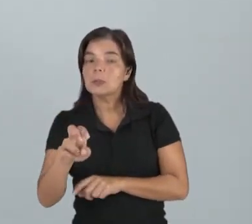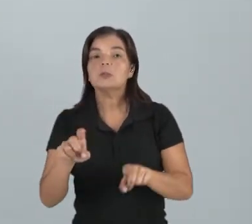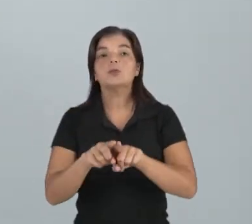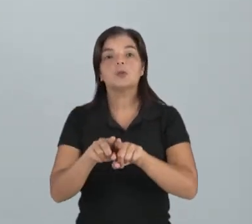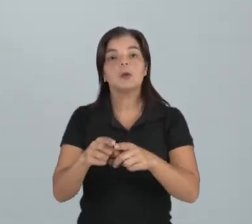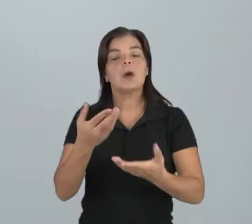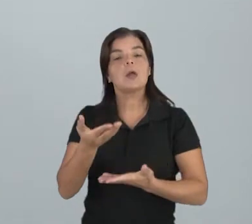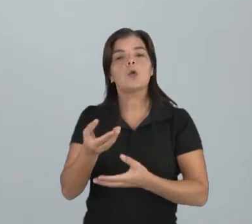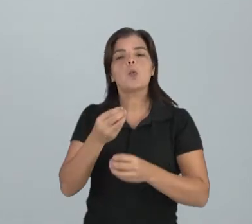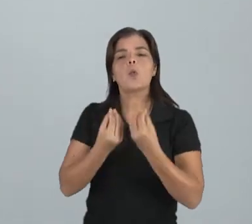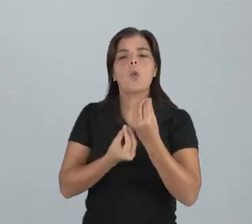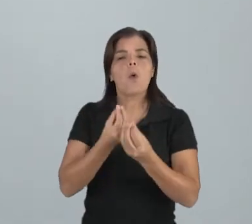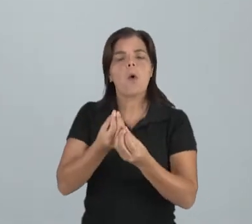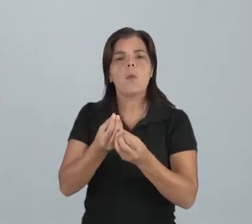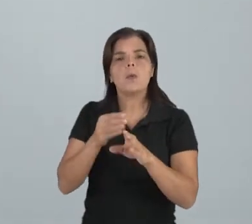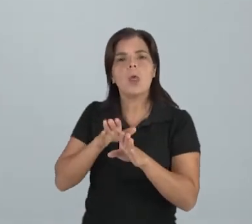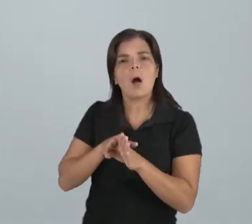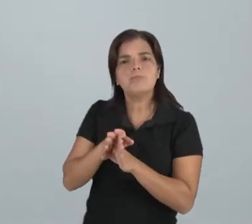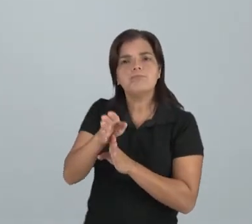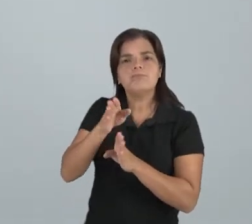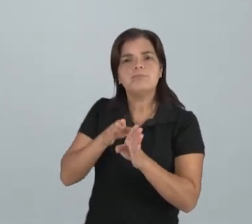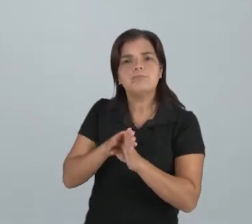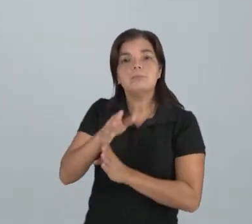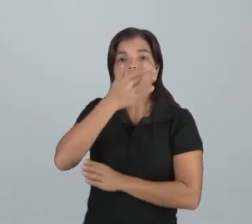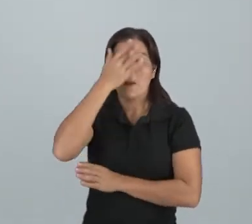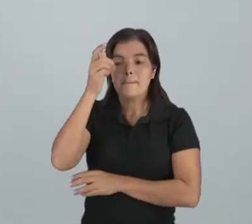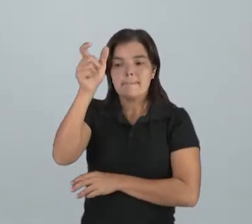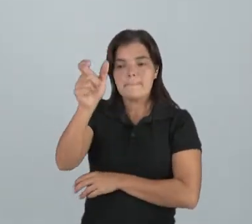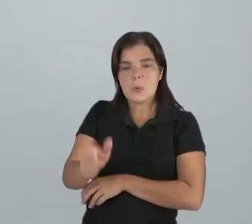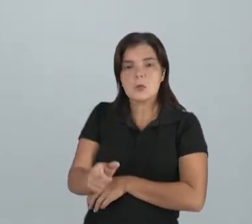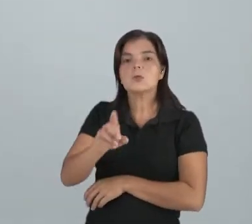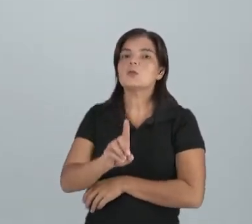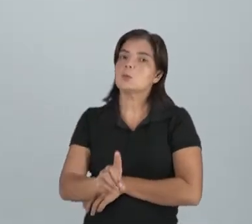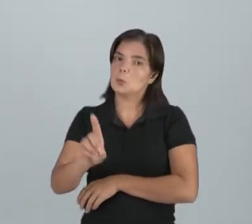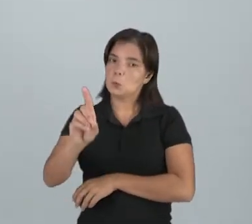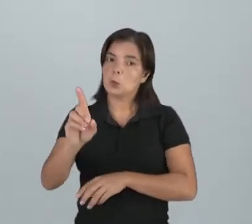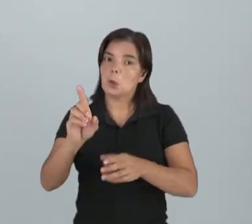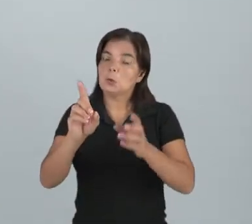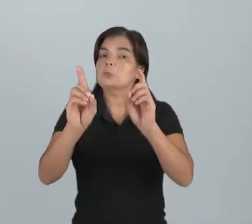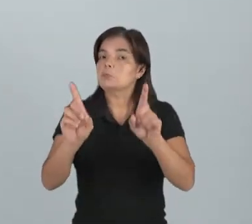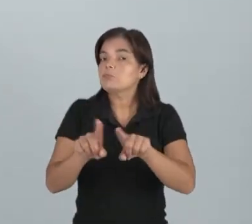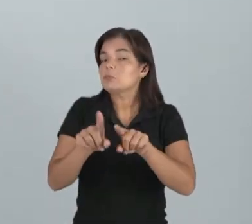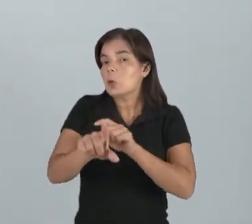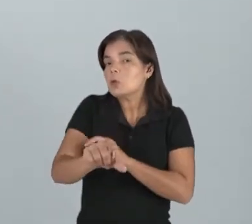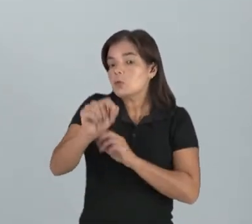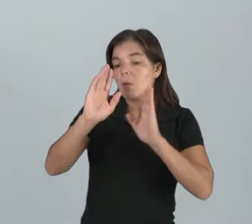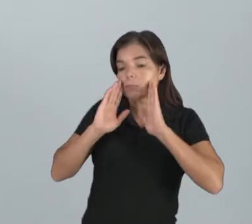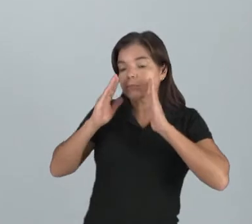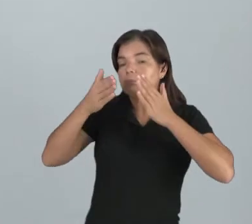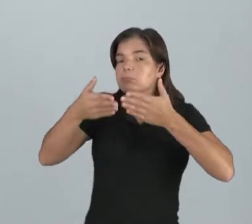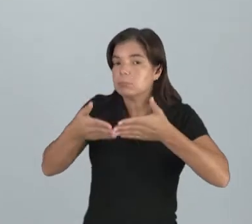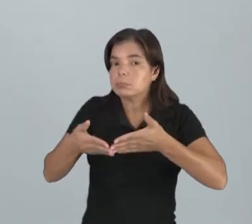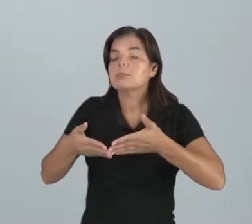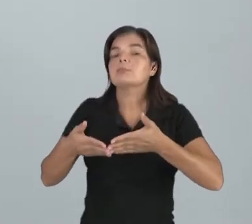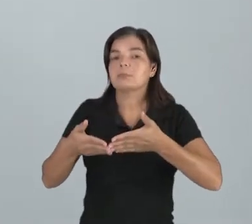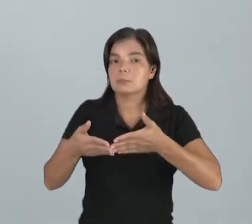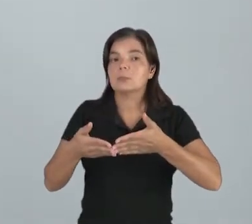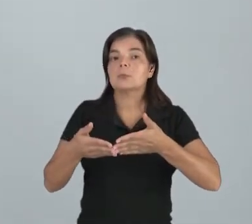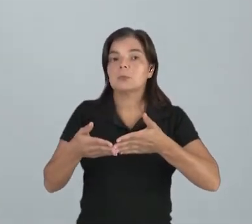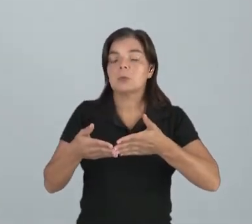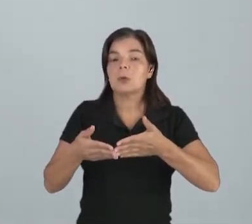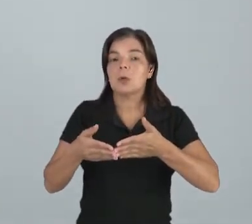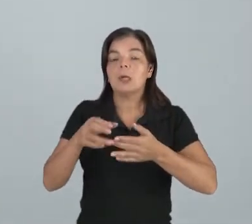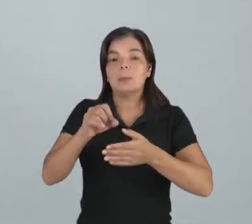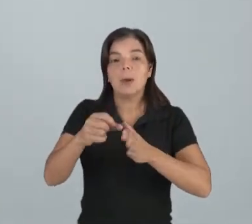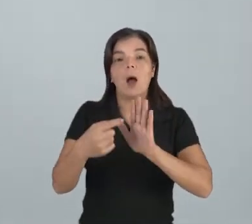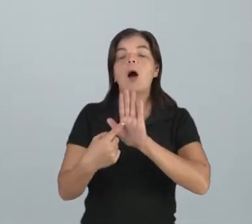na mediação entre a pessoa e o transcendente. E escolhemos esse foco para